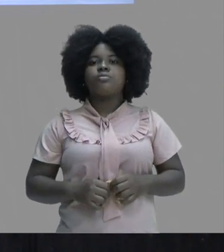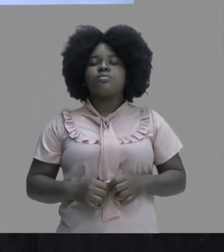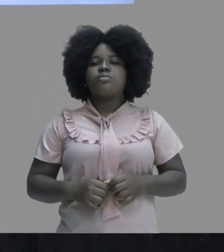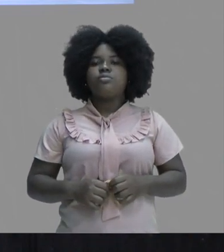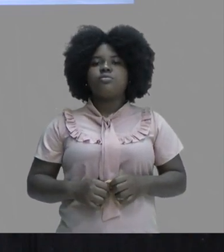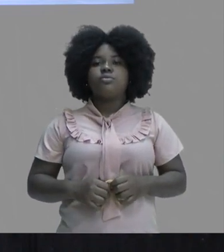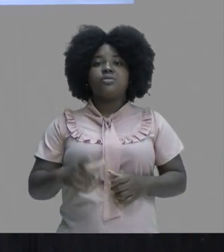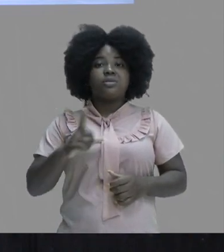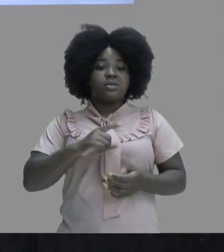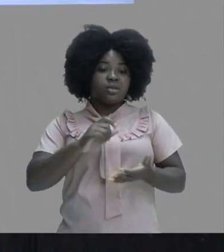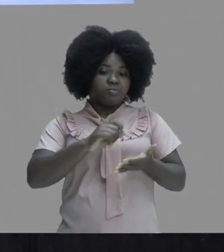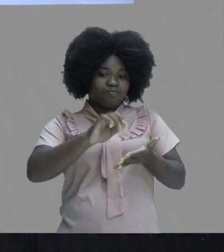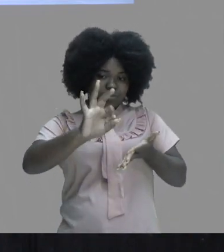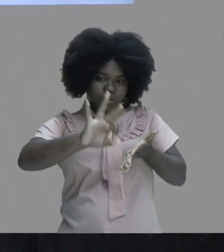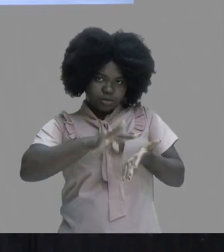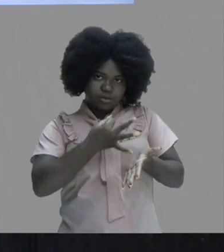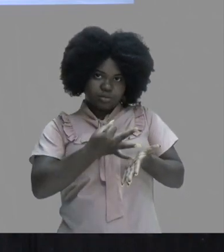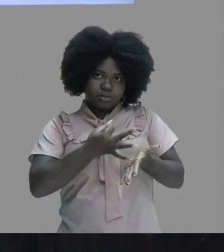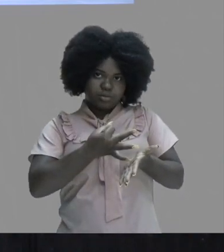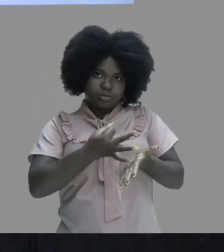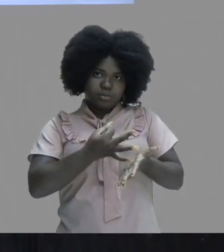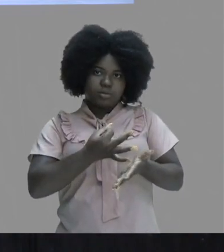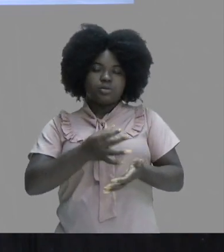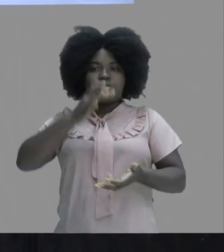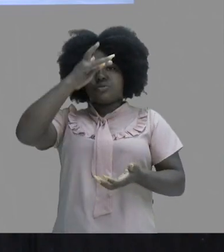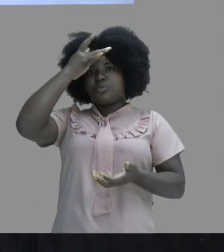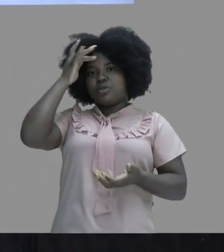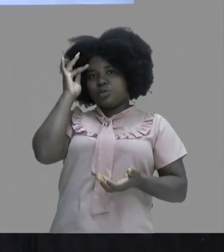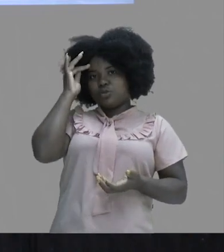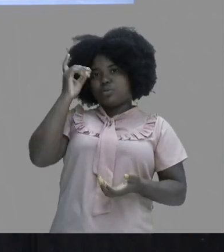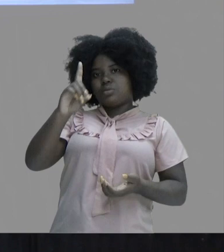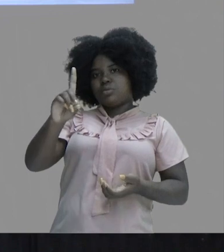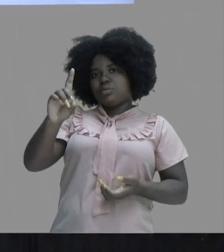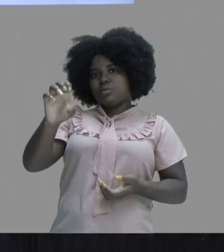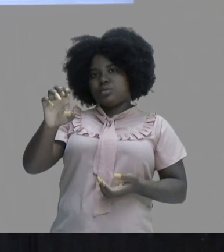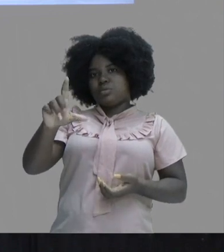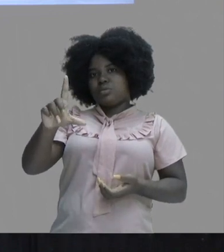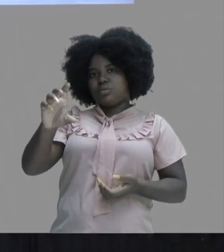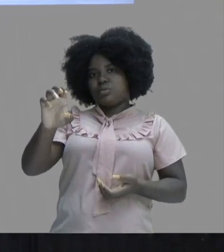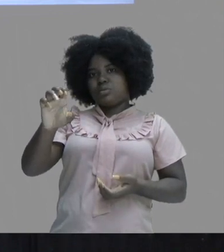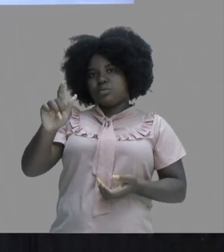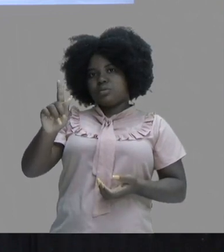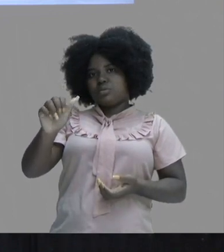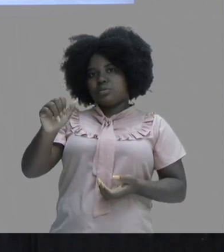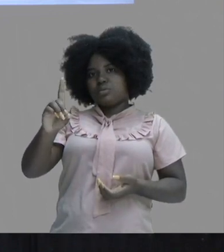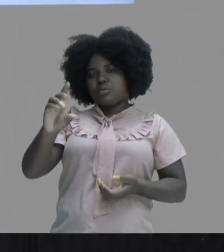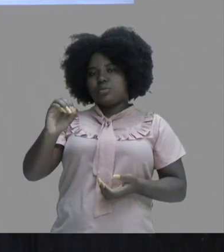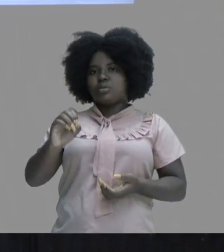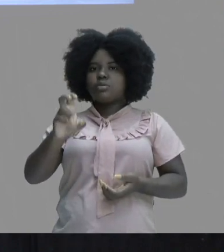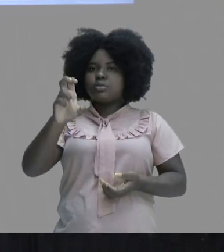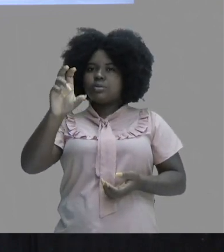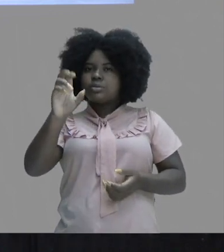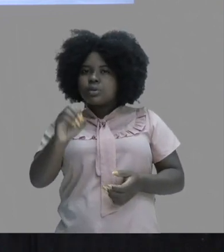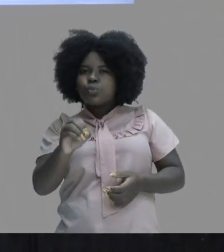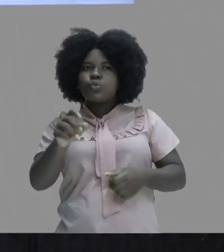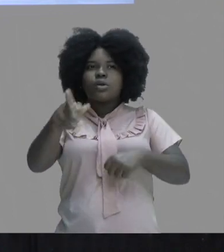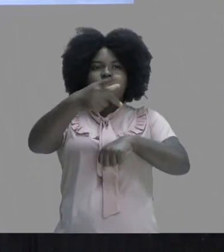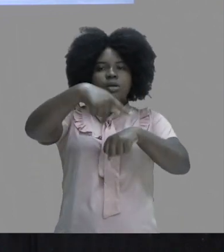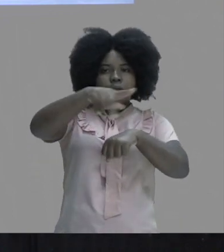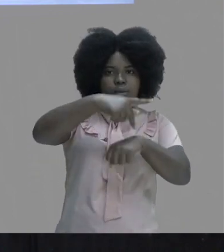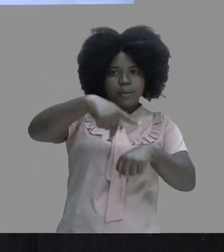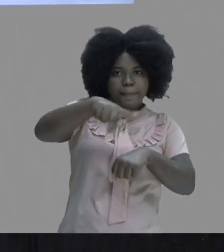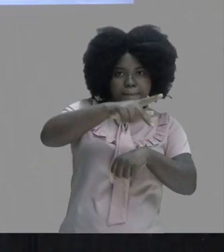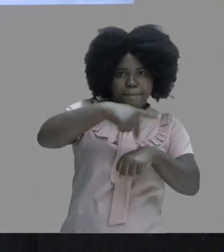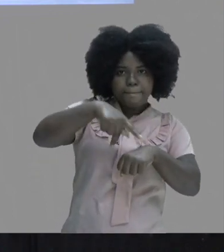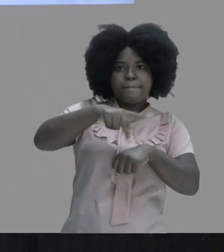contou com a assinatura de delegados, ou seja, de representantes de 50 países. Lá em 48,